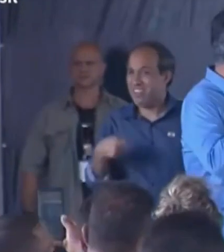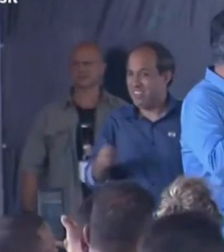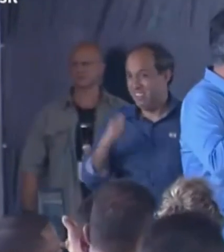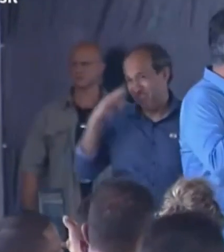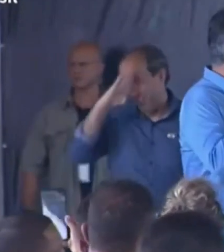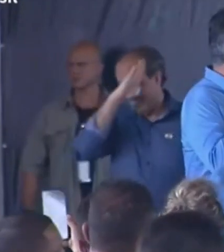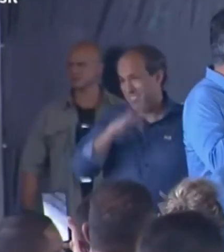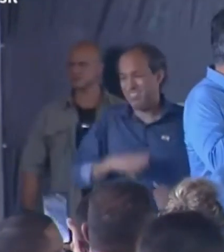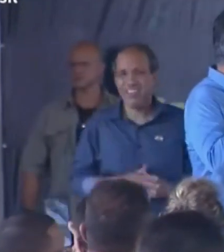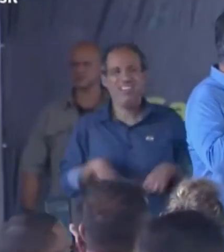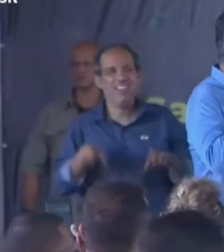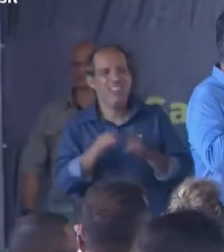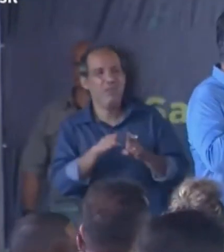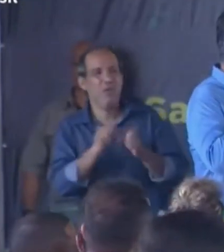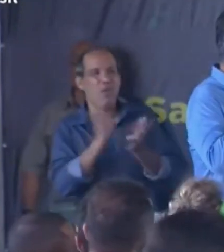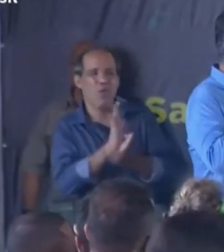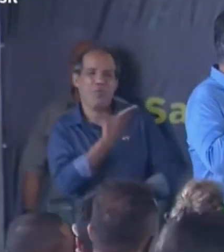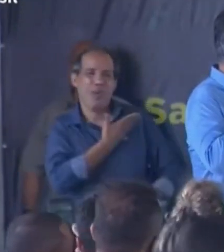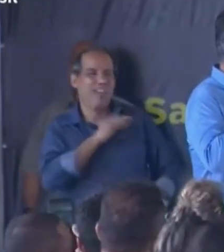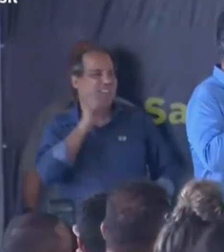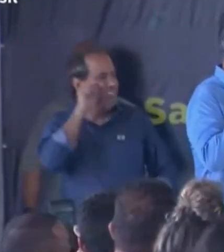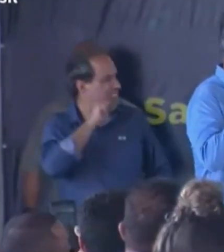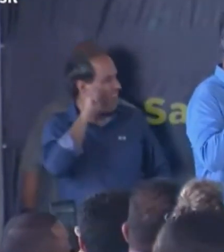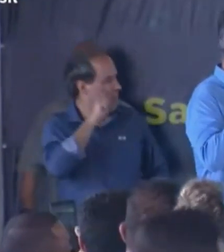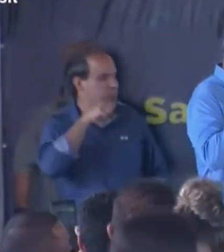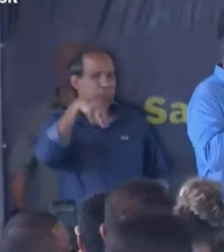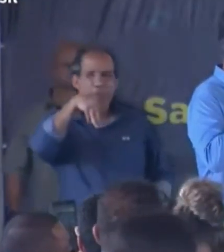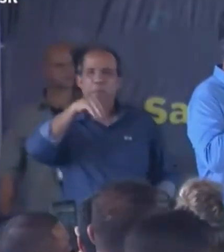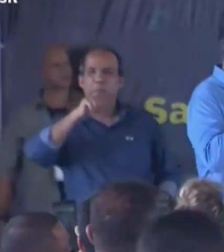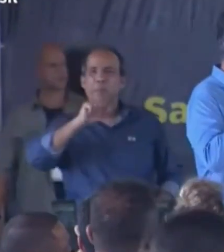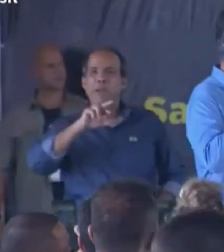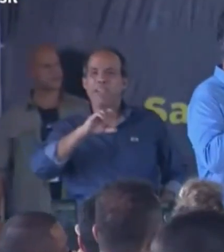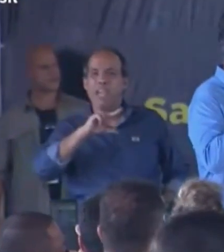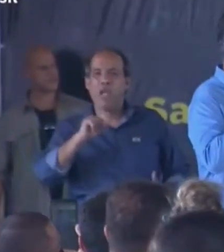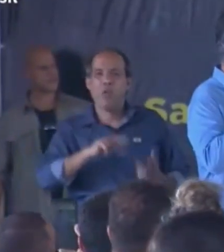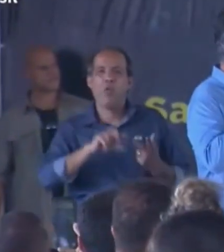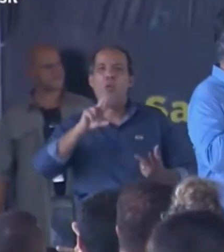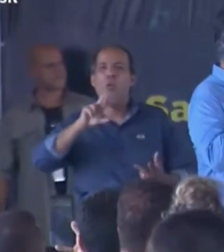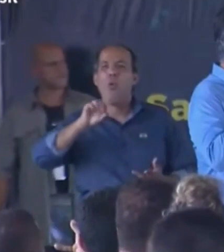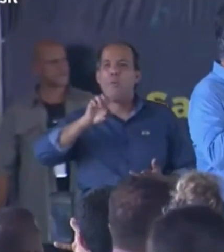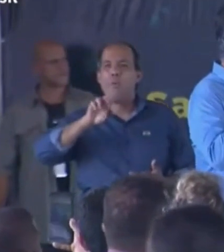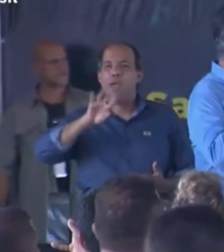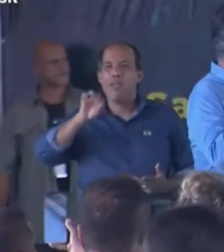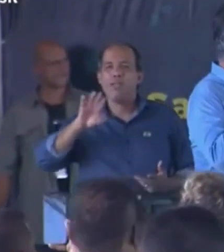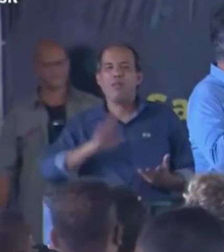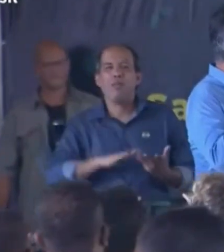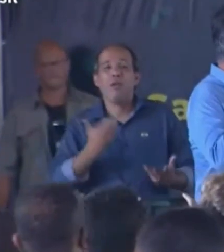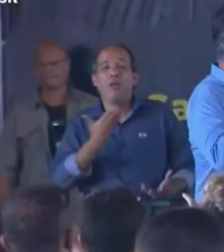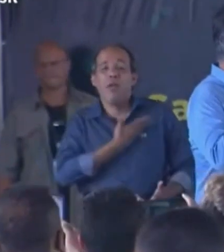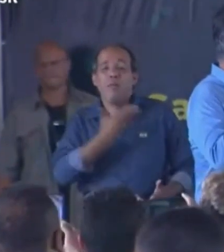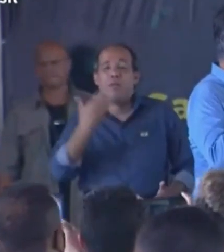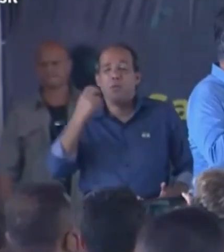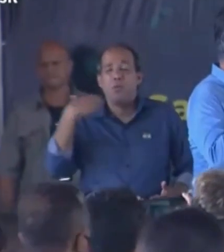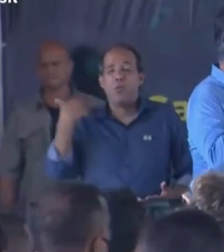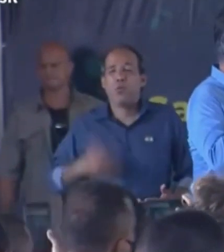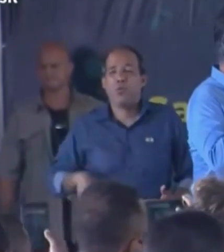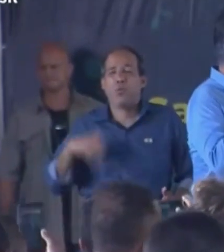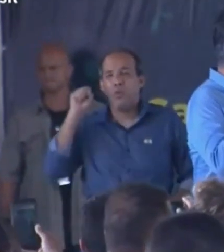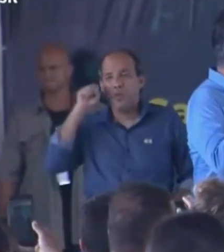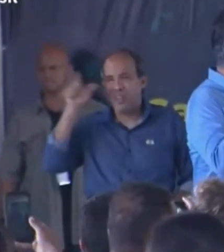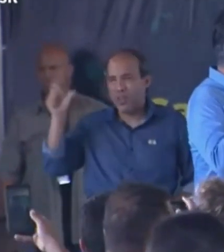Bolsonaro, dos meus colegas senadores Marcelo Castro, Roberto Rocha, meu grande senador Elmano